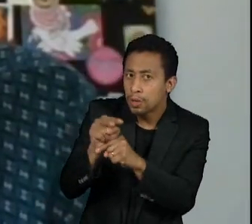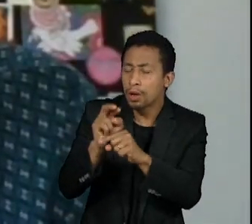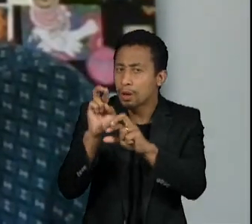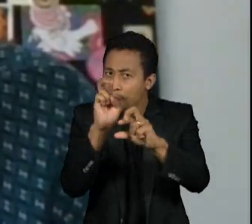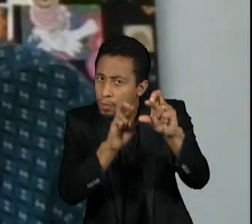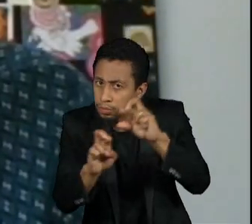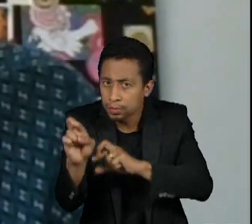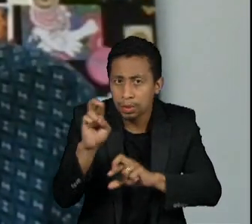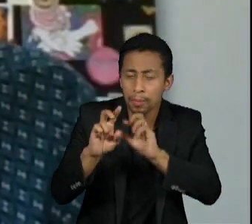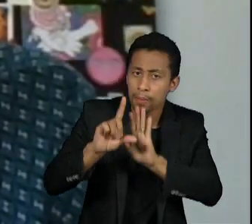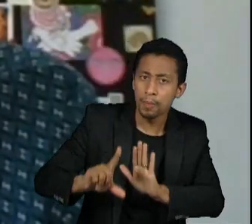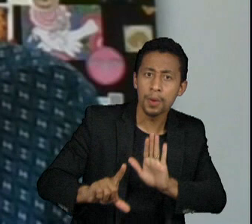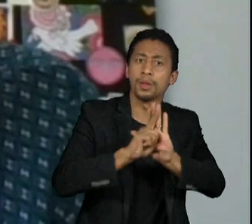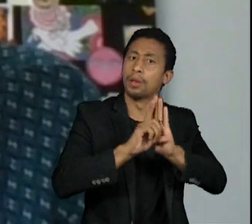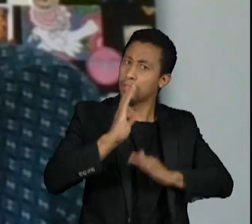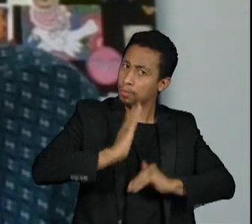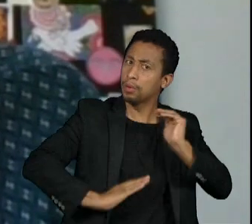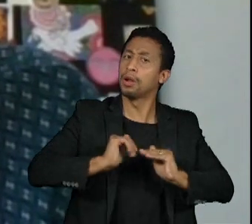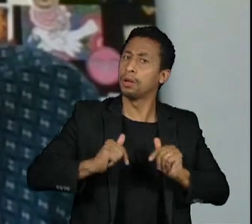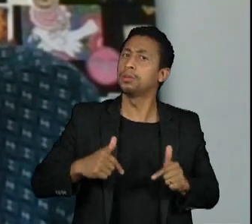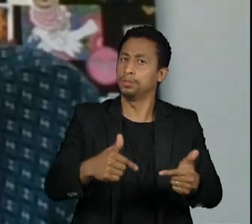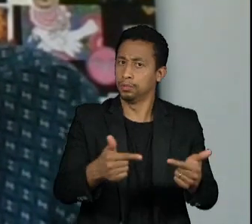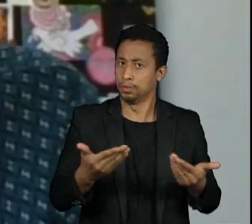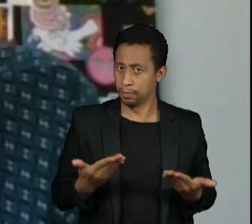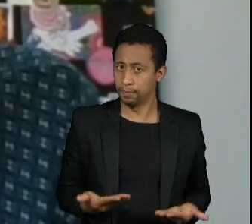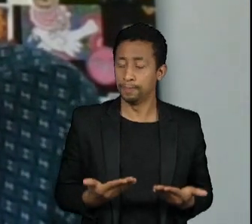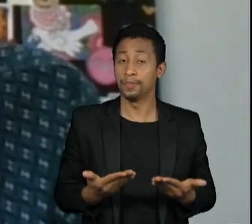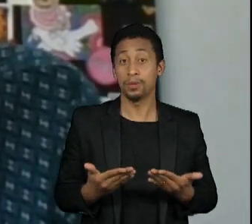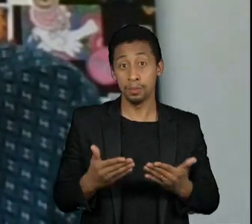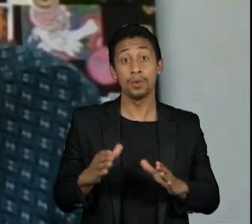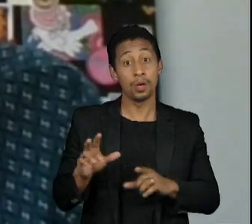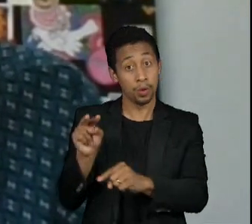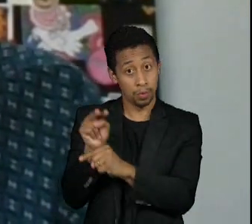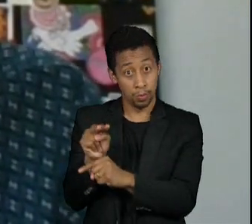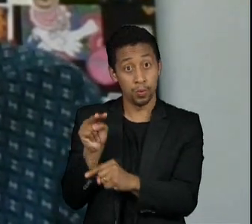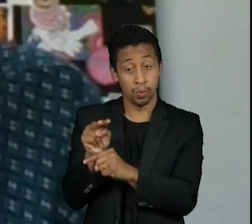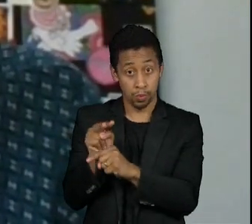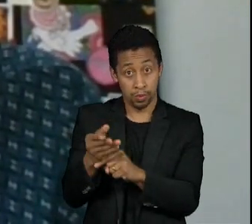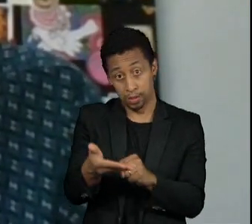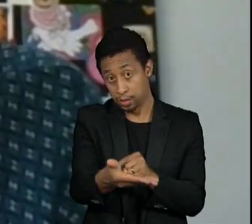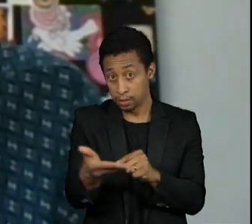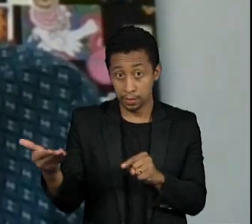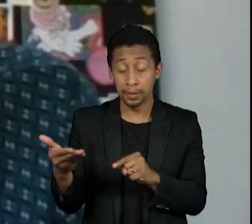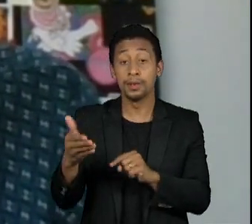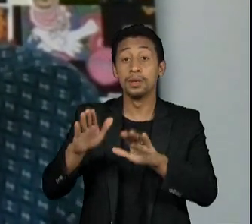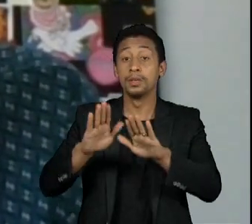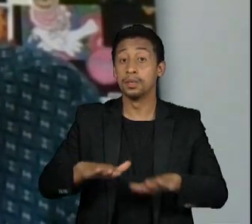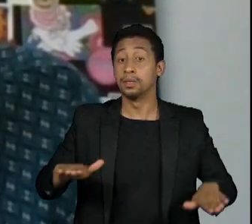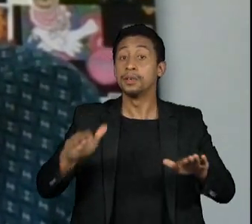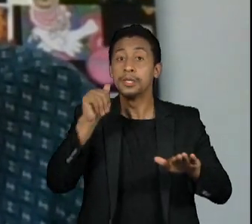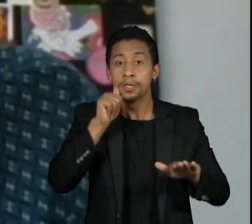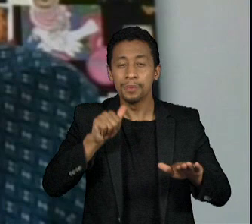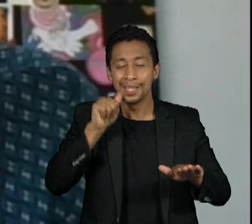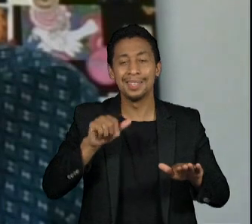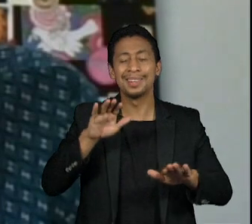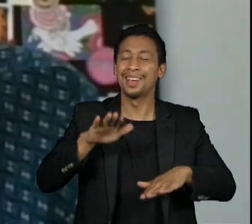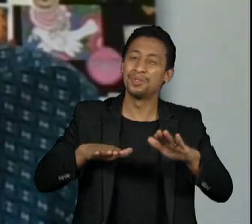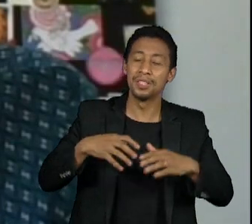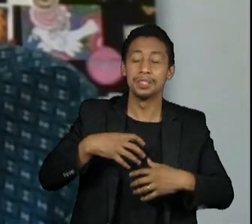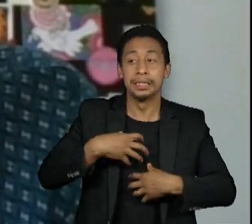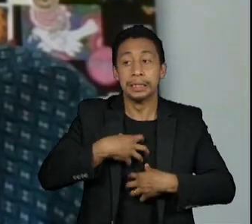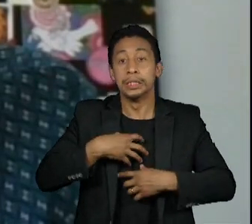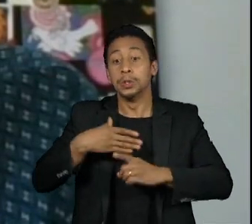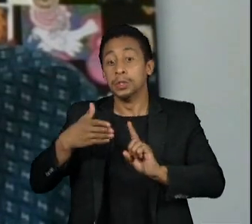sejam de fato implementadas, para que a rede de proteção de meninas em casos de violência, por exemplo,